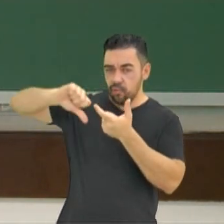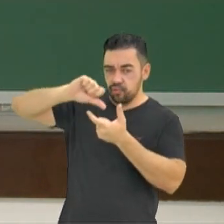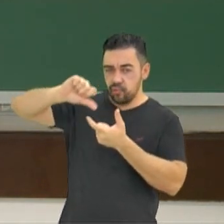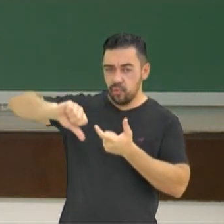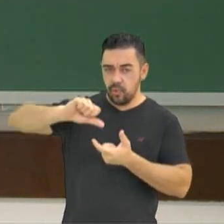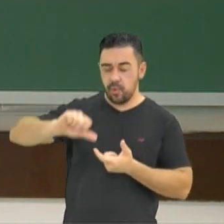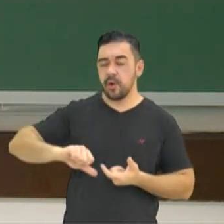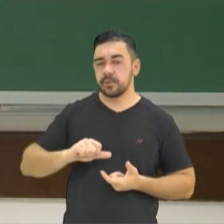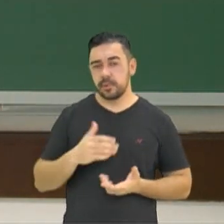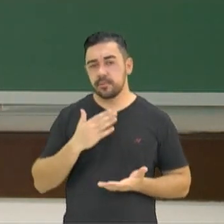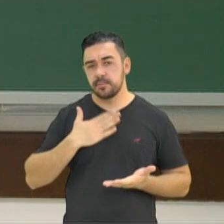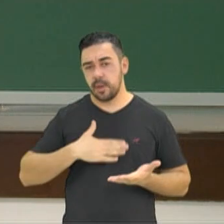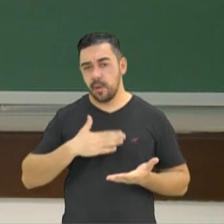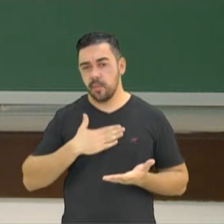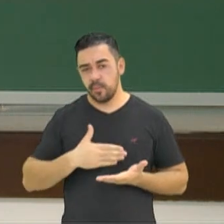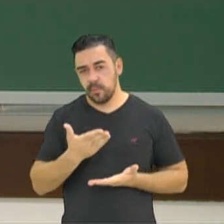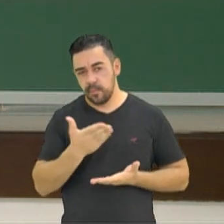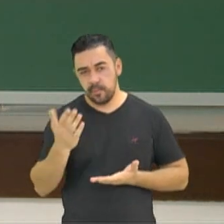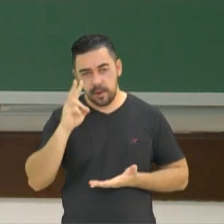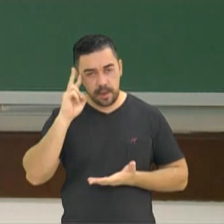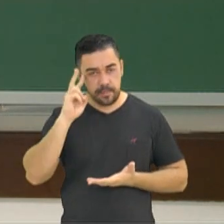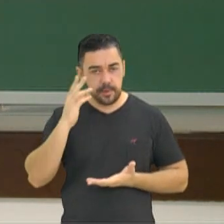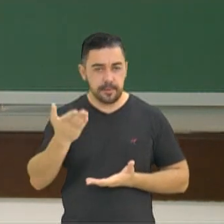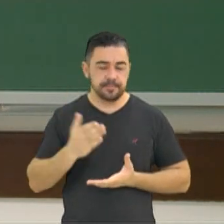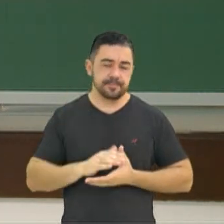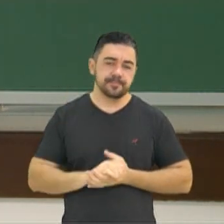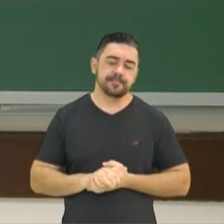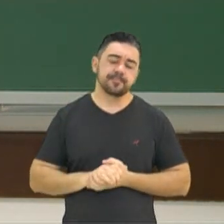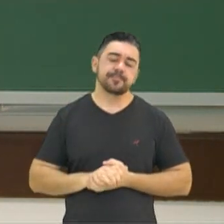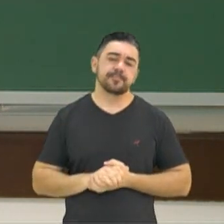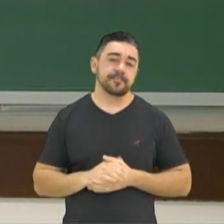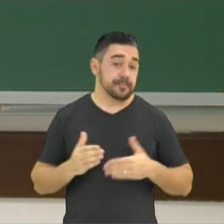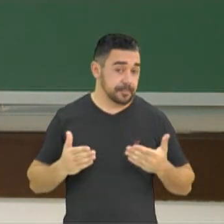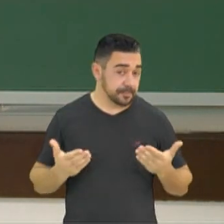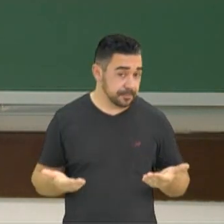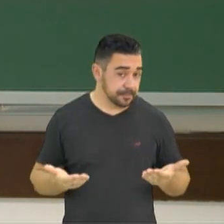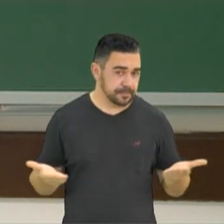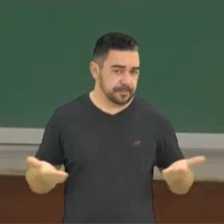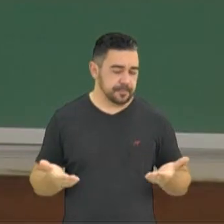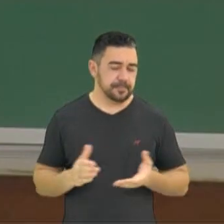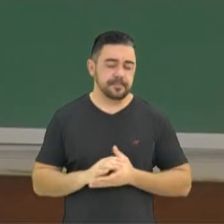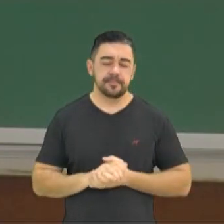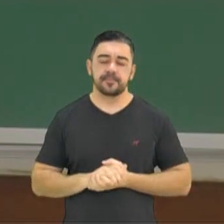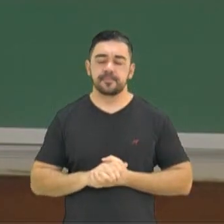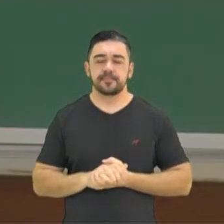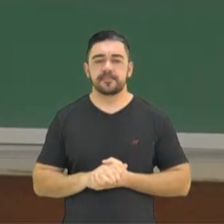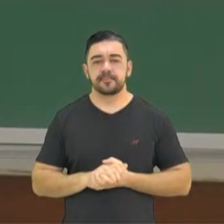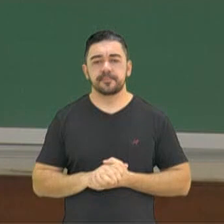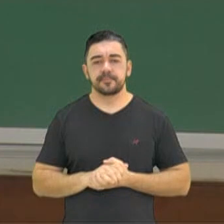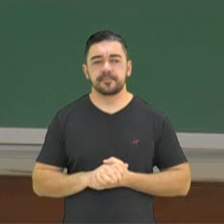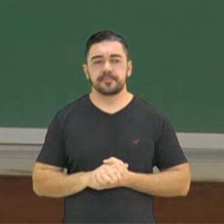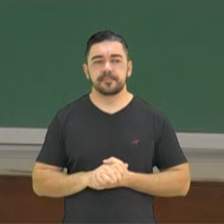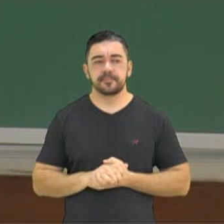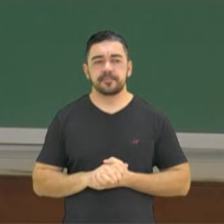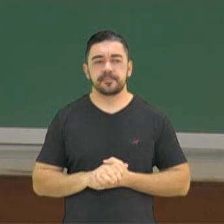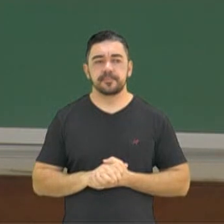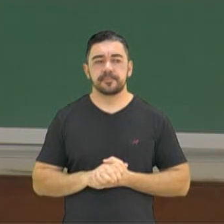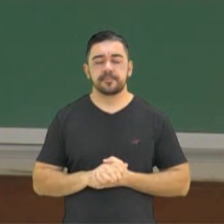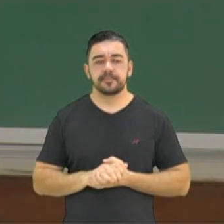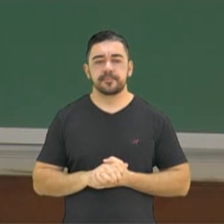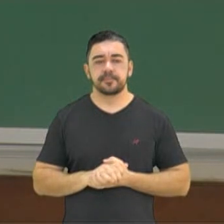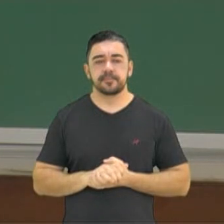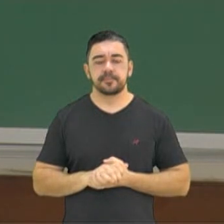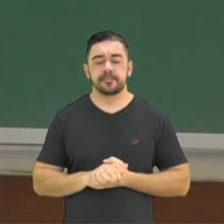bem tranquilo para vocês de lembrar. Então, agora, relaciona com a opção que